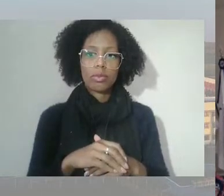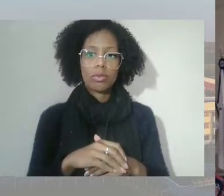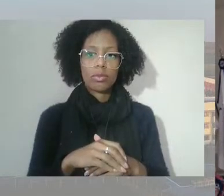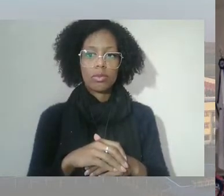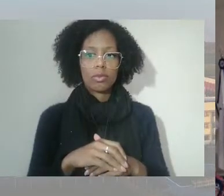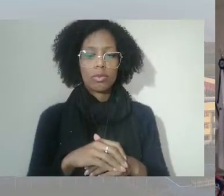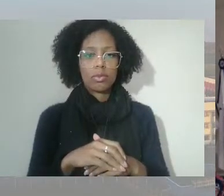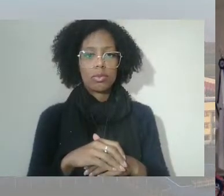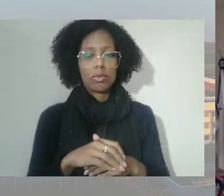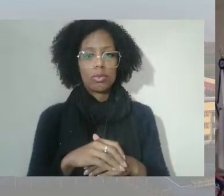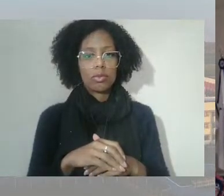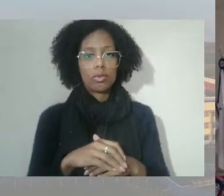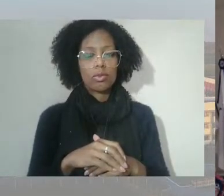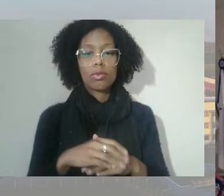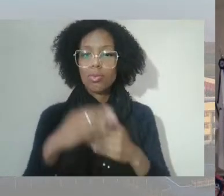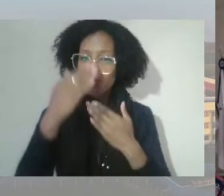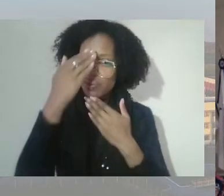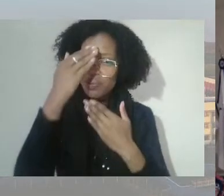Obrigado, Cássio.